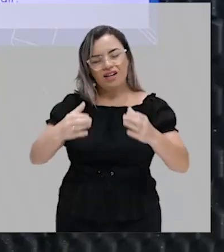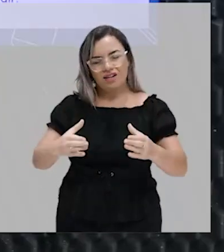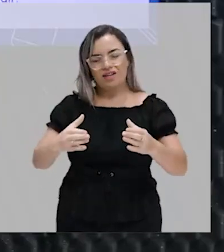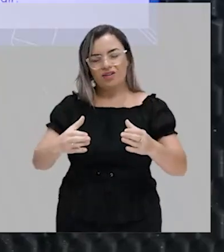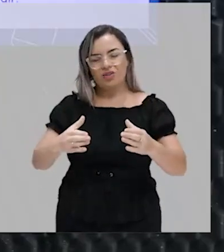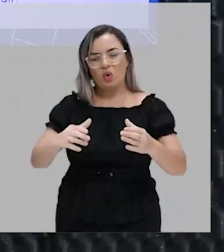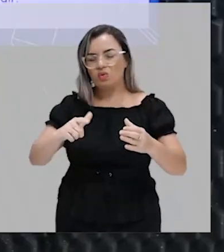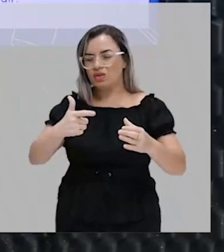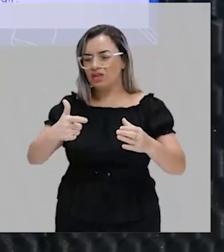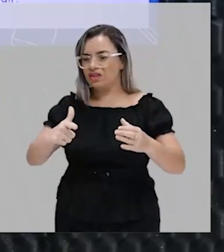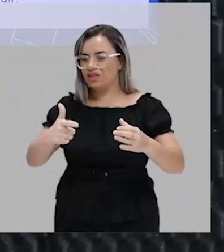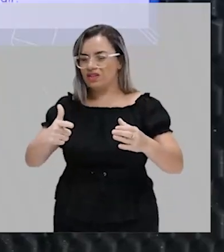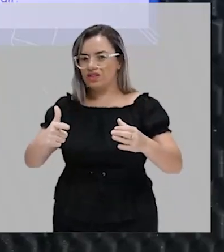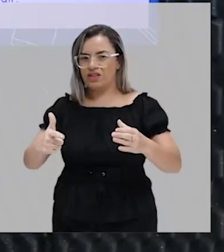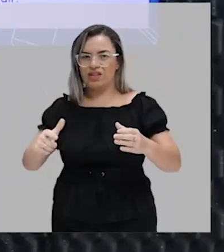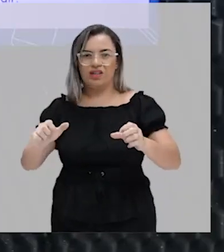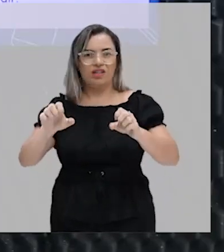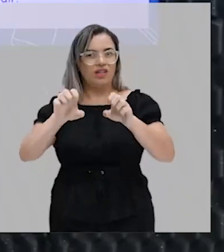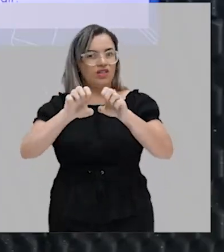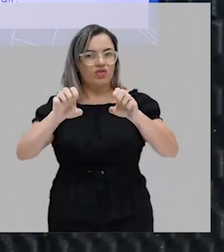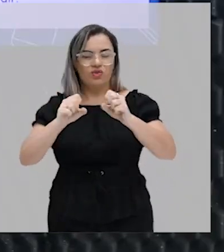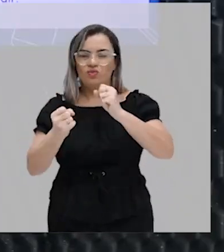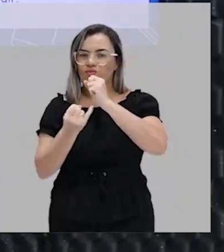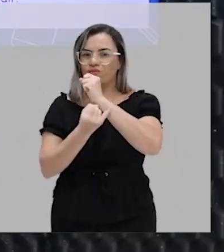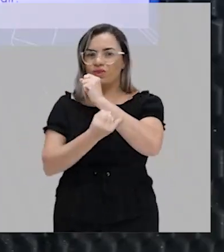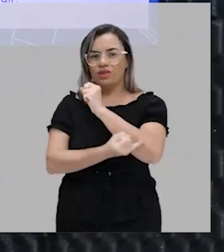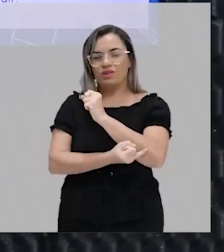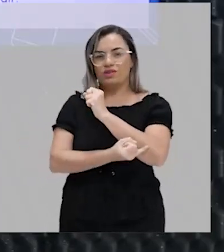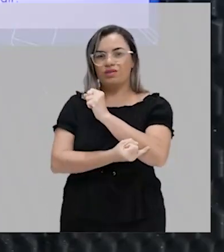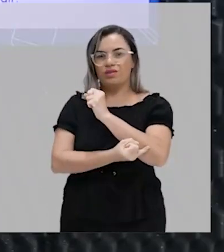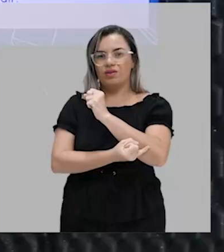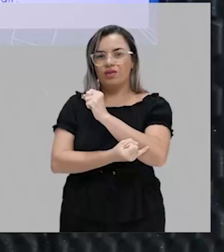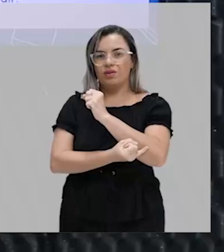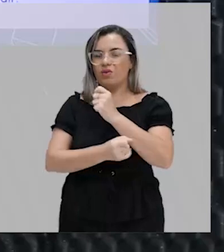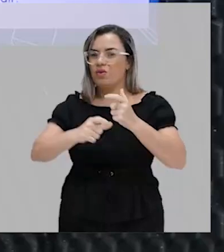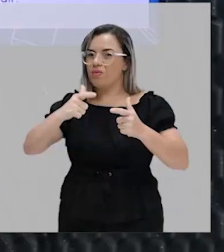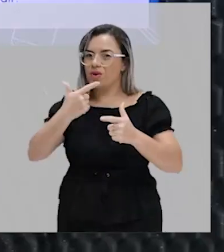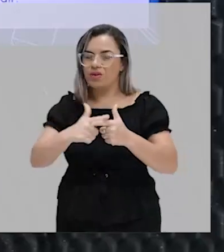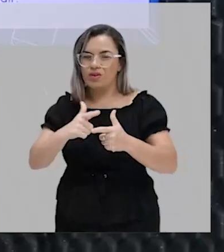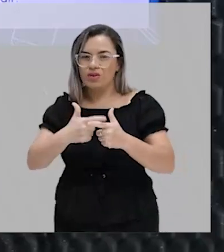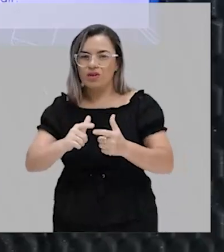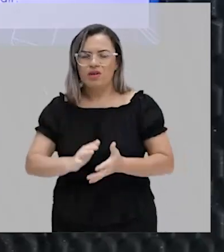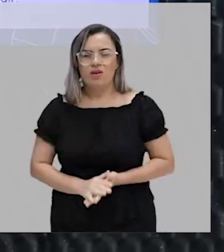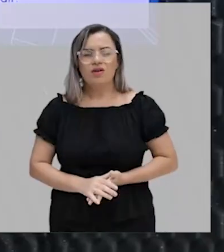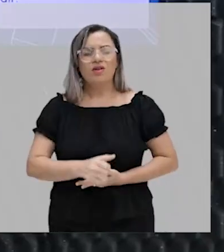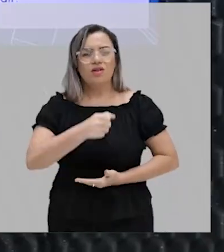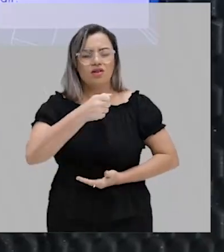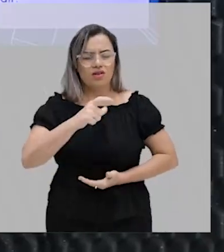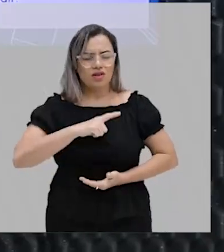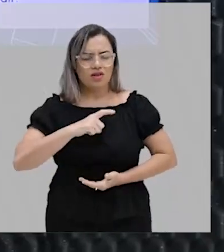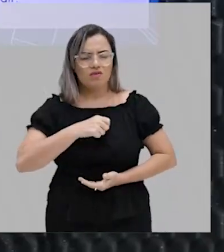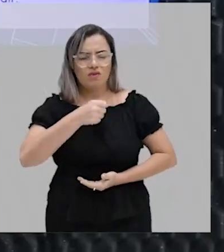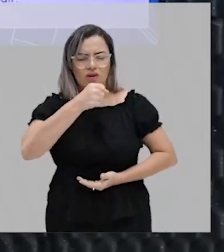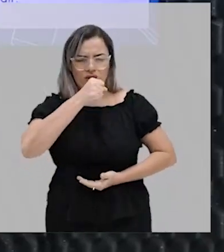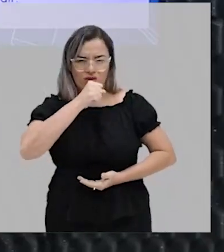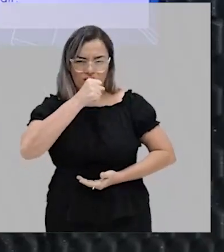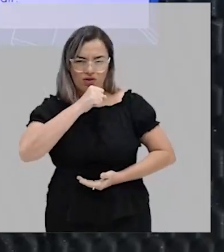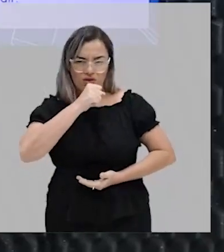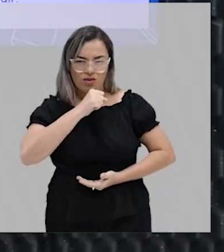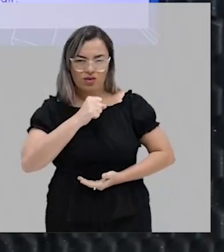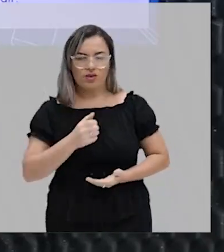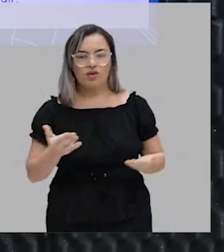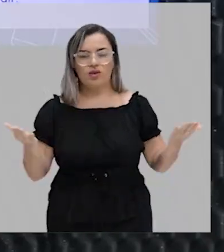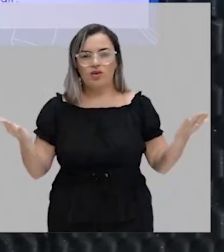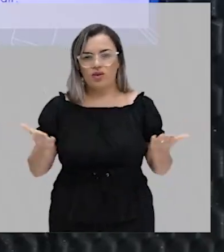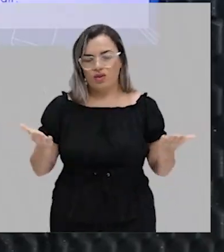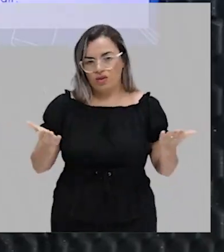sem uma menor infraestrutura, ou seja, infraestrutura precária, né? Passou uma reportagem recentemente no jornal Hoje